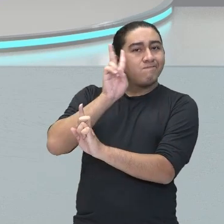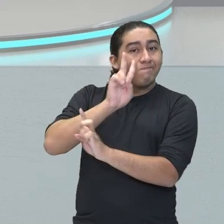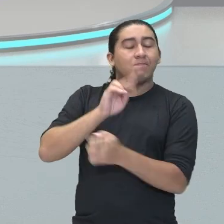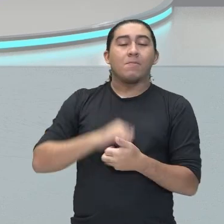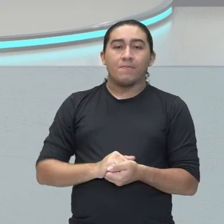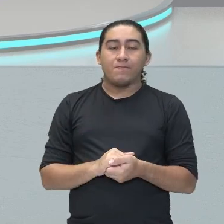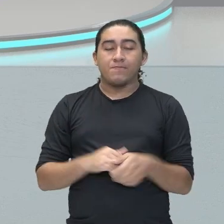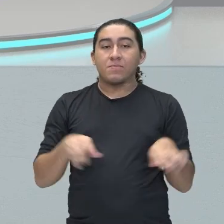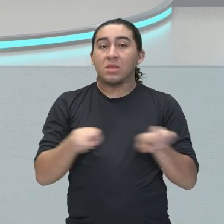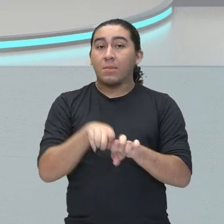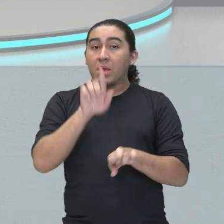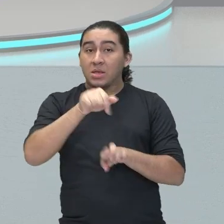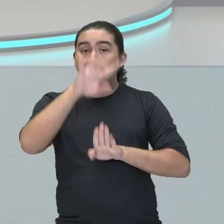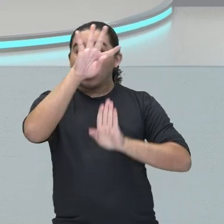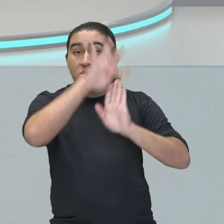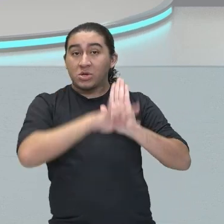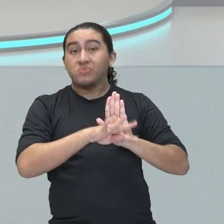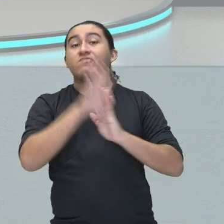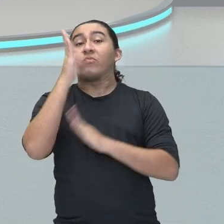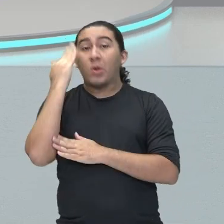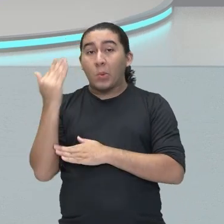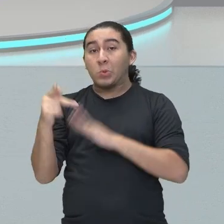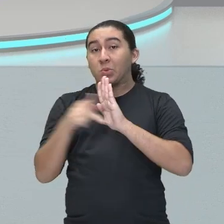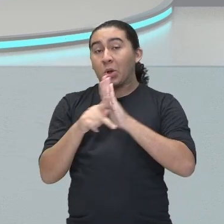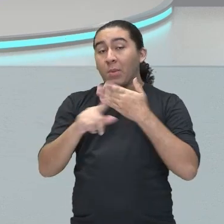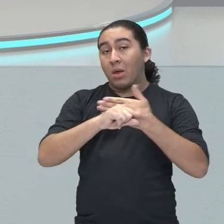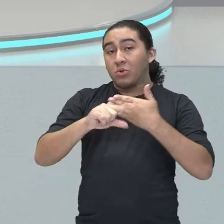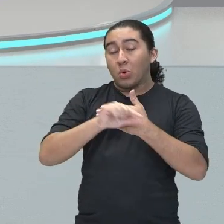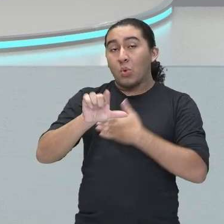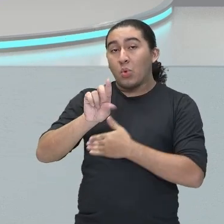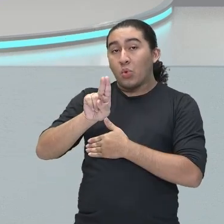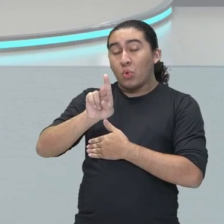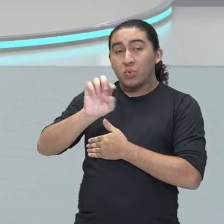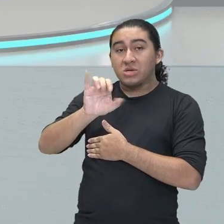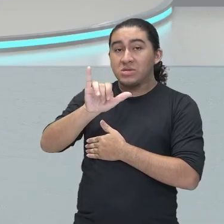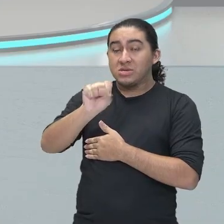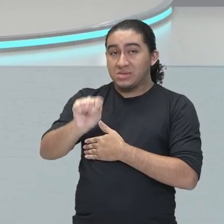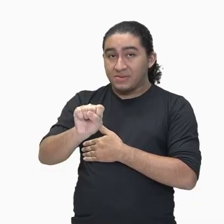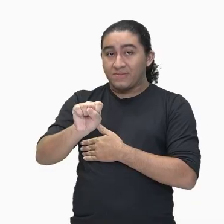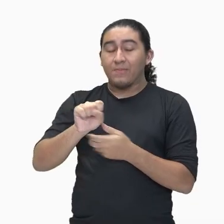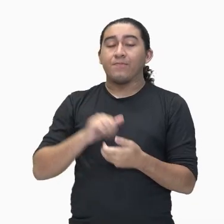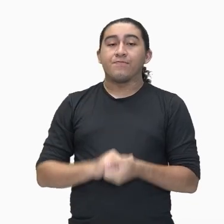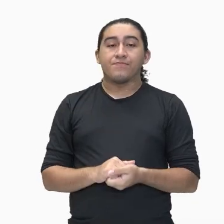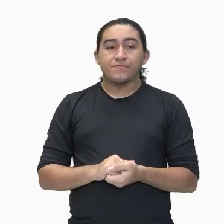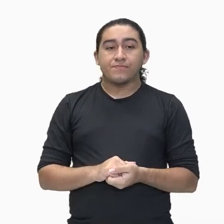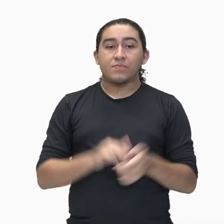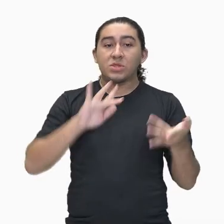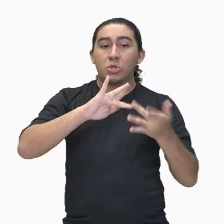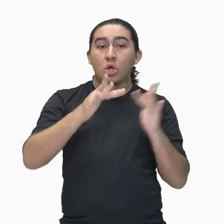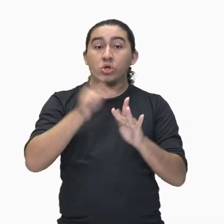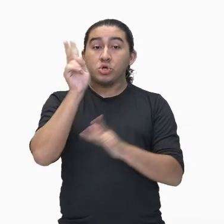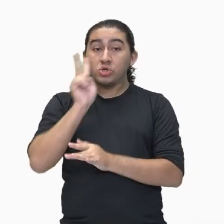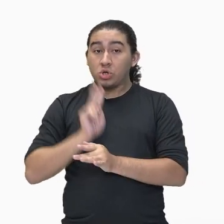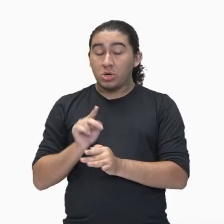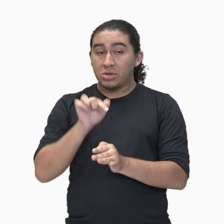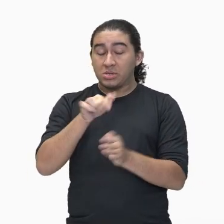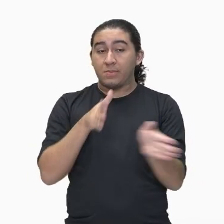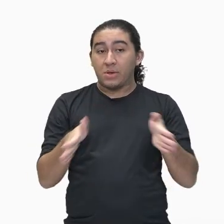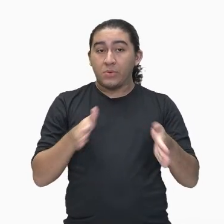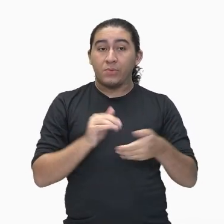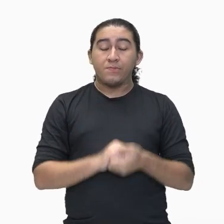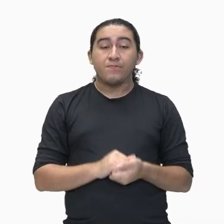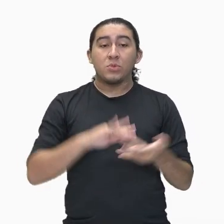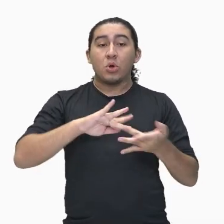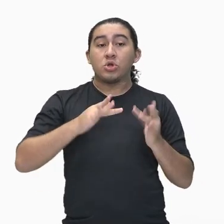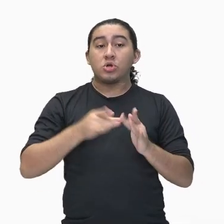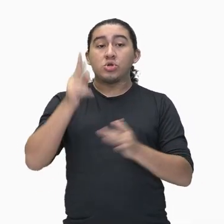Então, esse é um texto muito famoso de Luís Vaz de Camões, ok? Contexto histórico desse período. O contexto